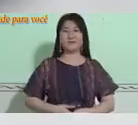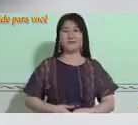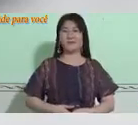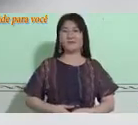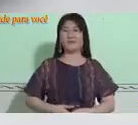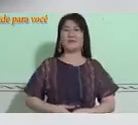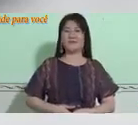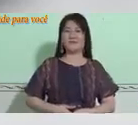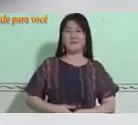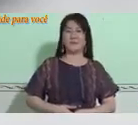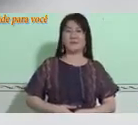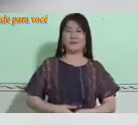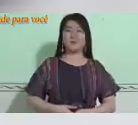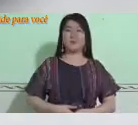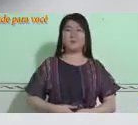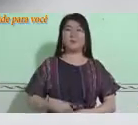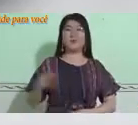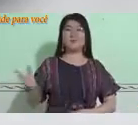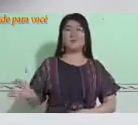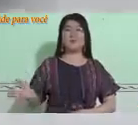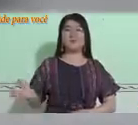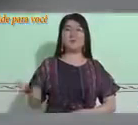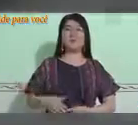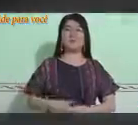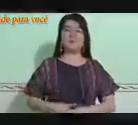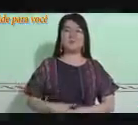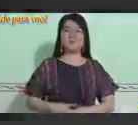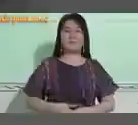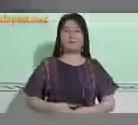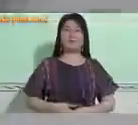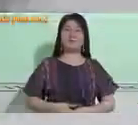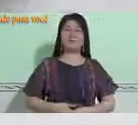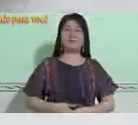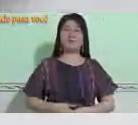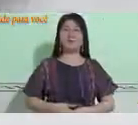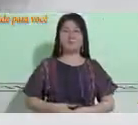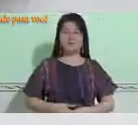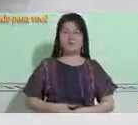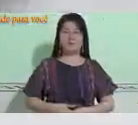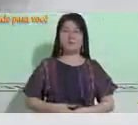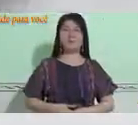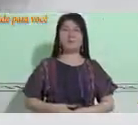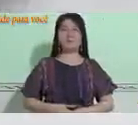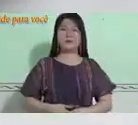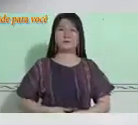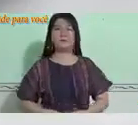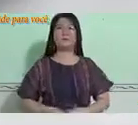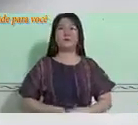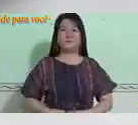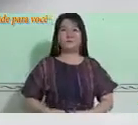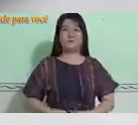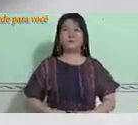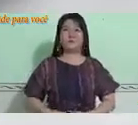surgir por diversas causas, desde uma simples pancada que acontecer na região, uma enxaqueca, transtornos